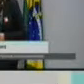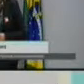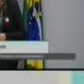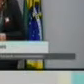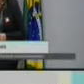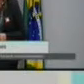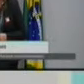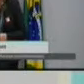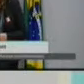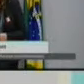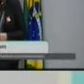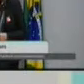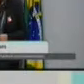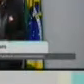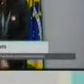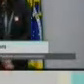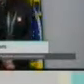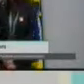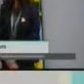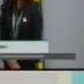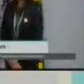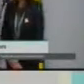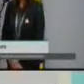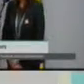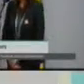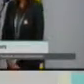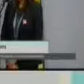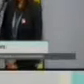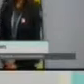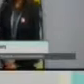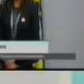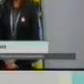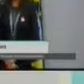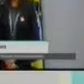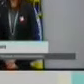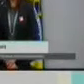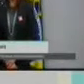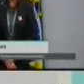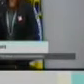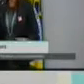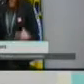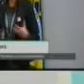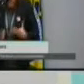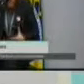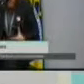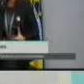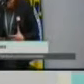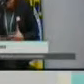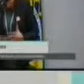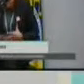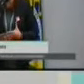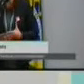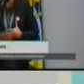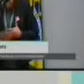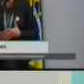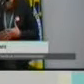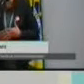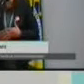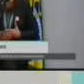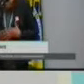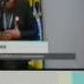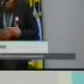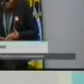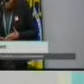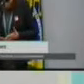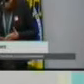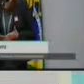Moraes temos a alegria de termos um marco legal que define, no mínimo, a entrada dos